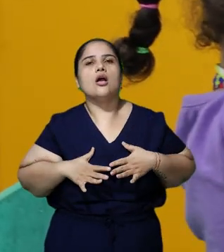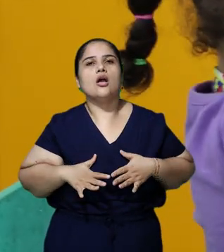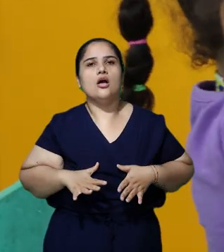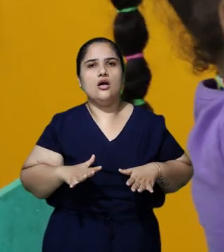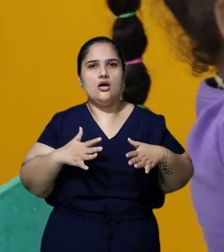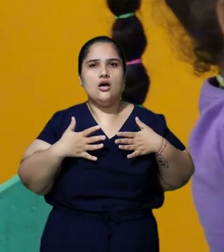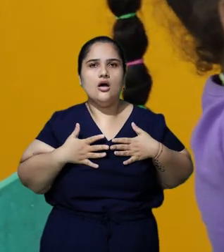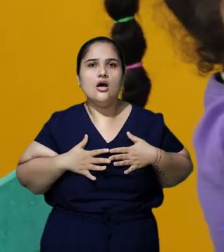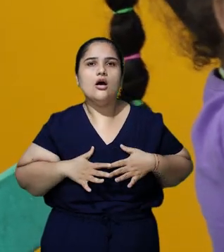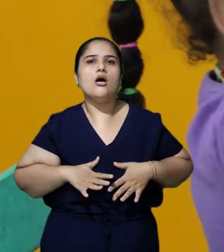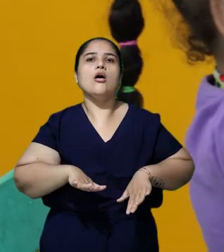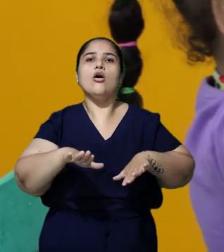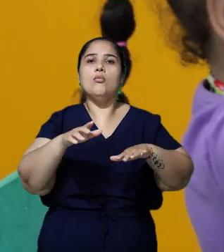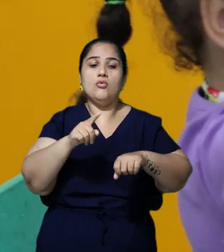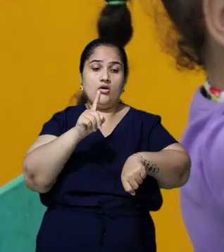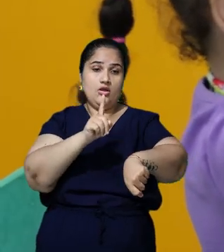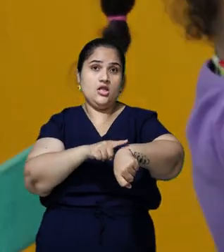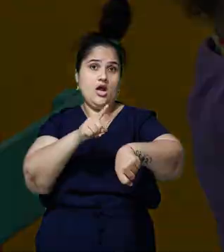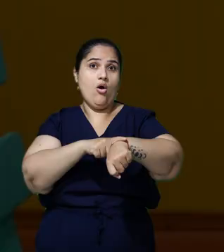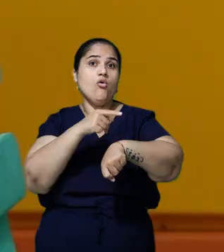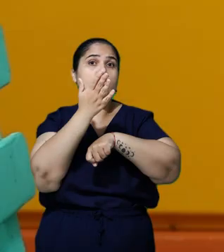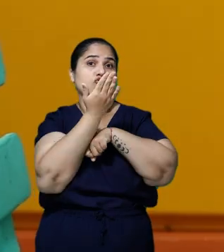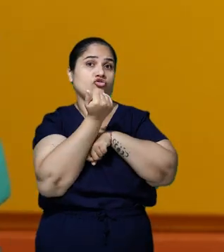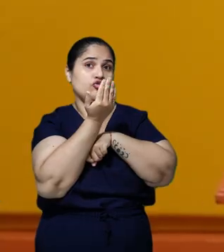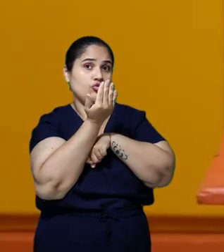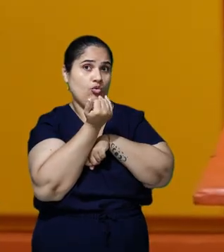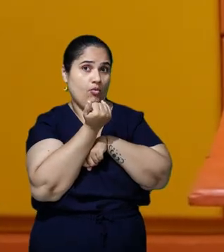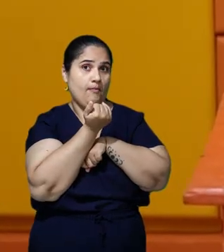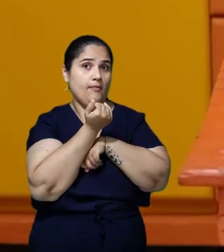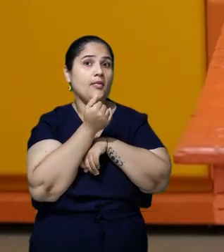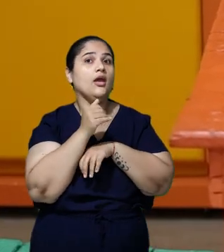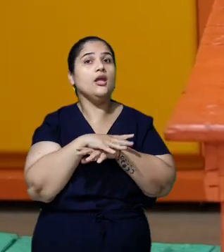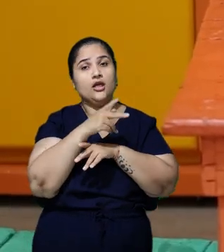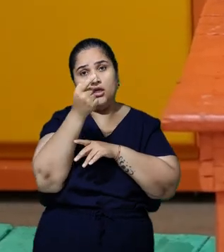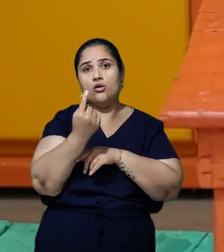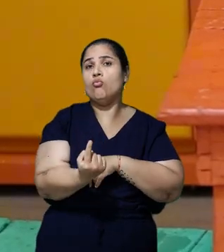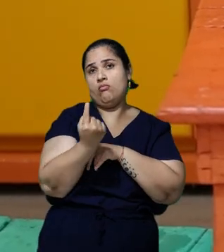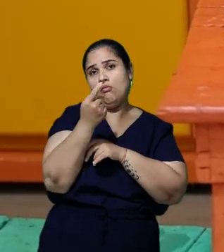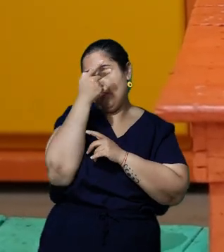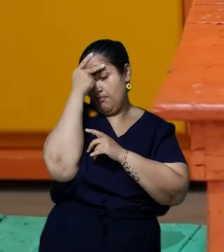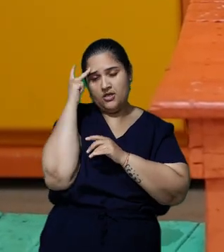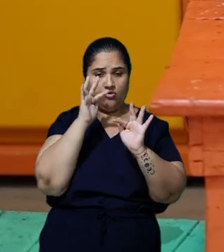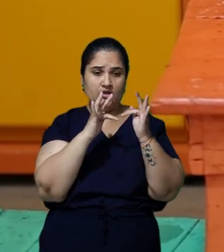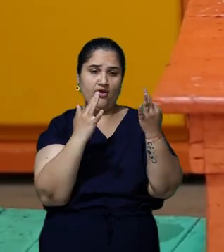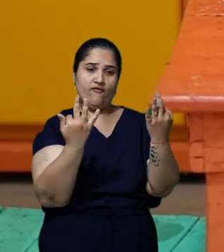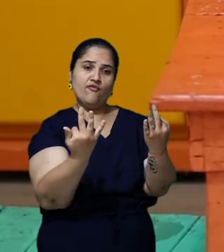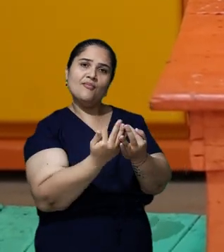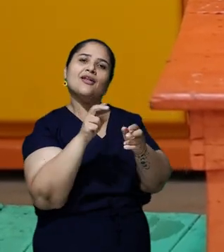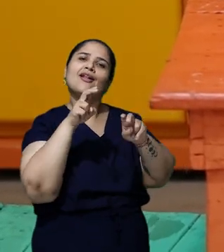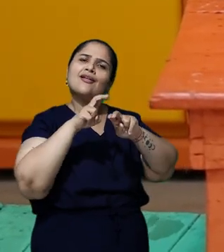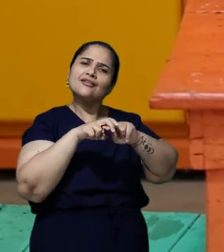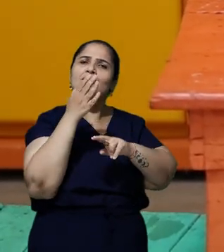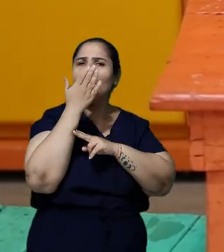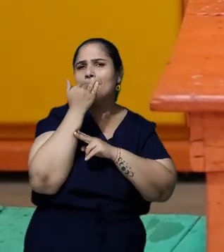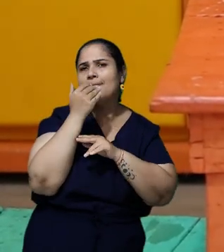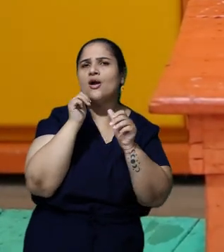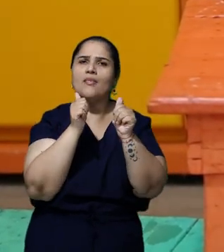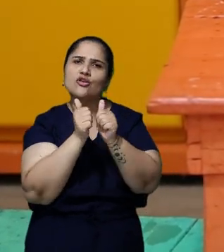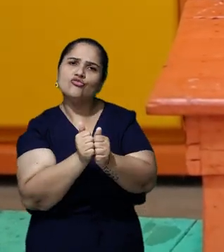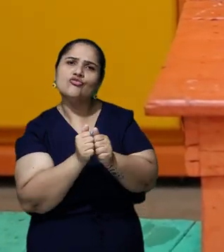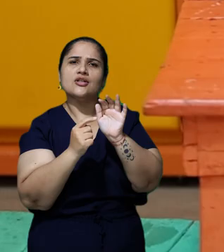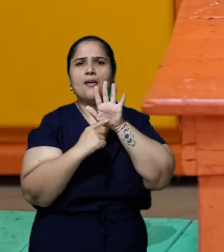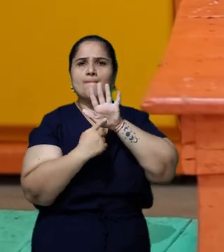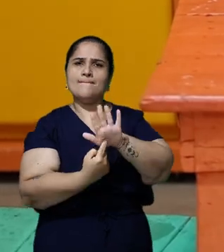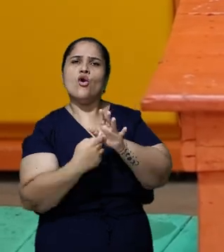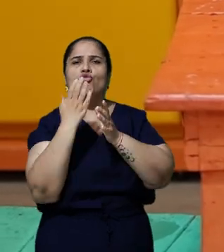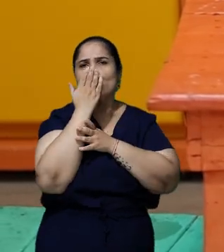das refeições, que alguém da família sente com essa criança, faça um momento bom, que mostre que aquele momento ali do almoço,